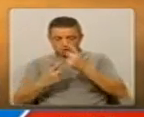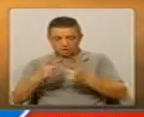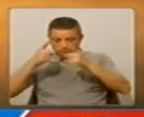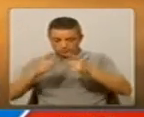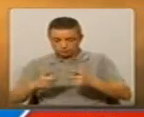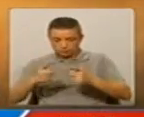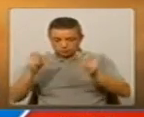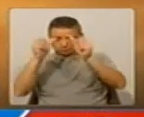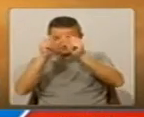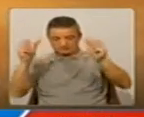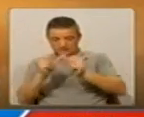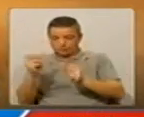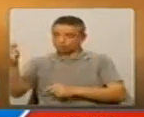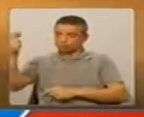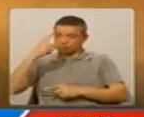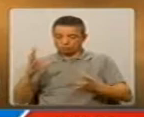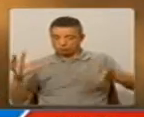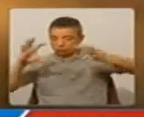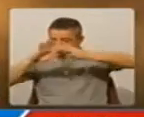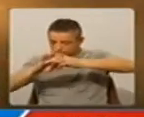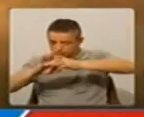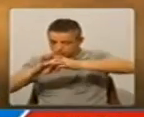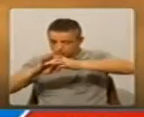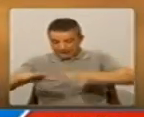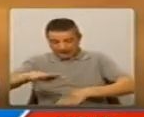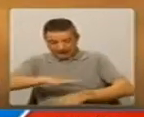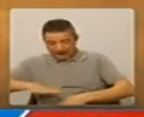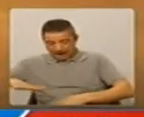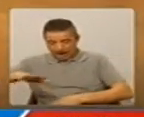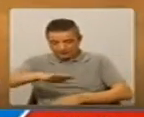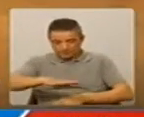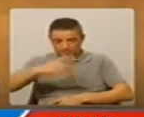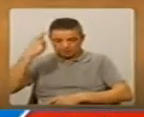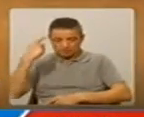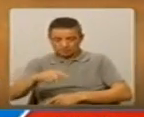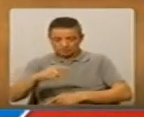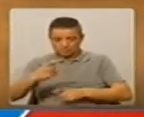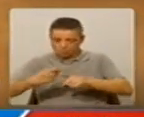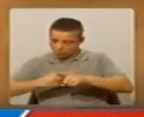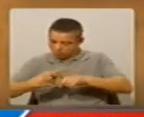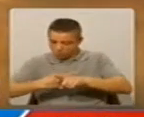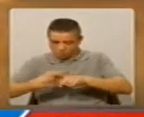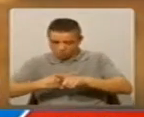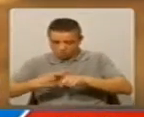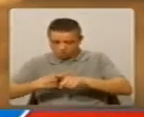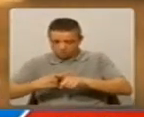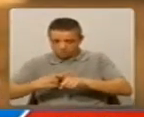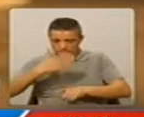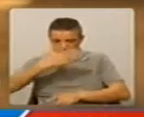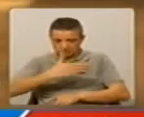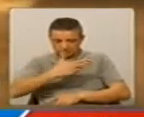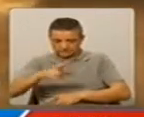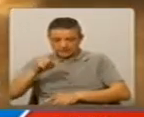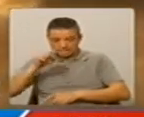formação do Sistema Solar esteve associado a campos magnéticos extraordinariamente intensos. Cerca de 100